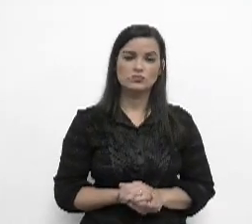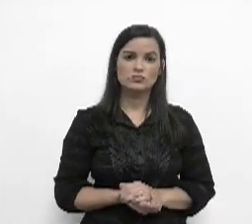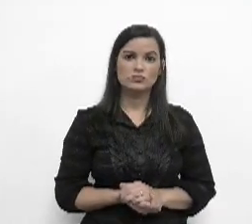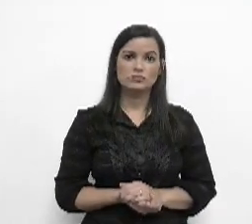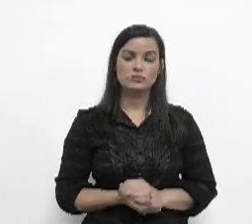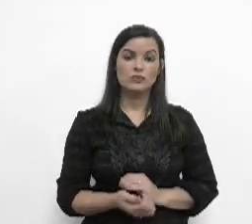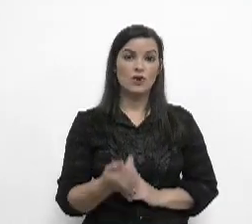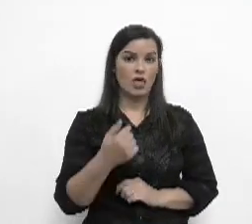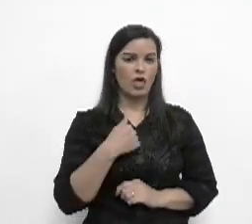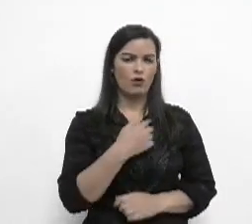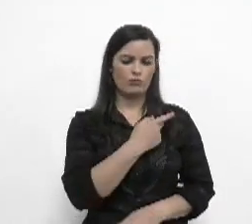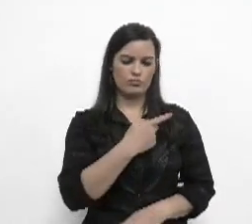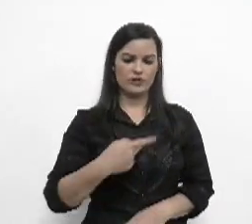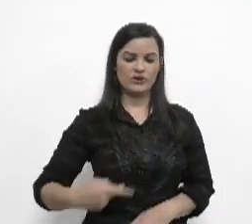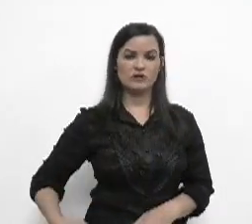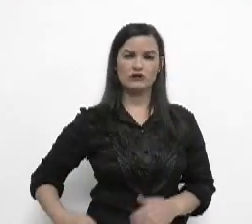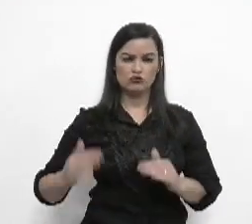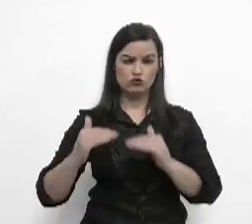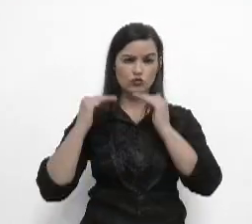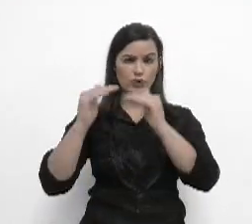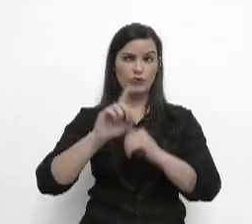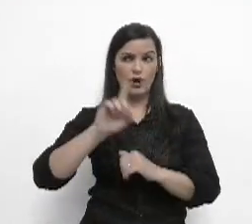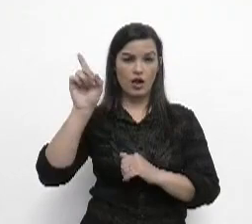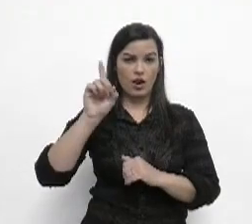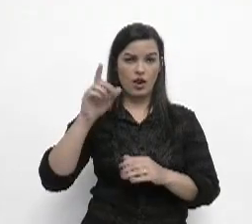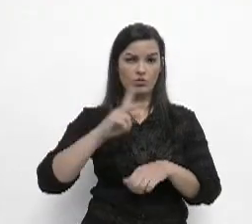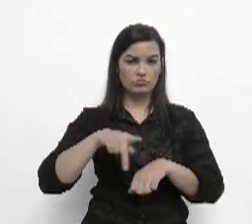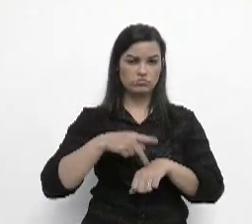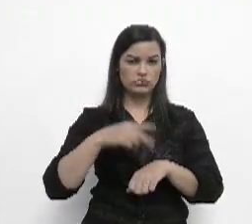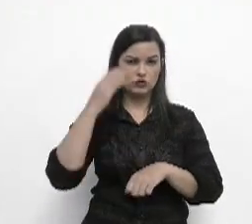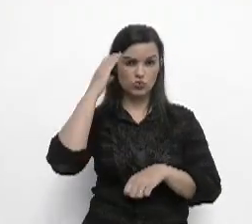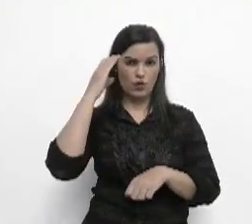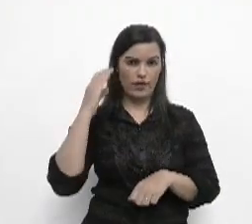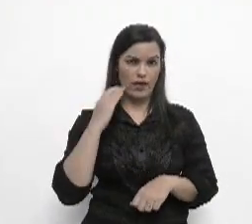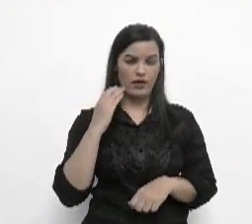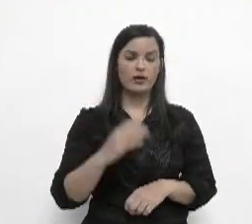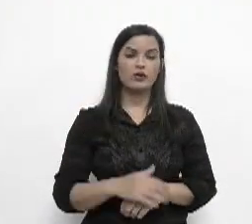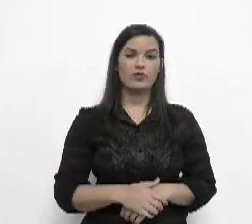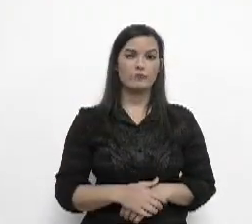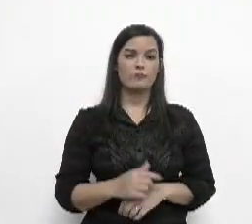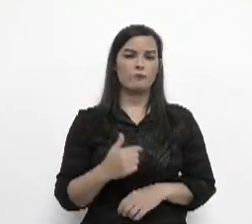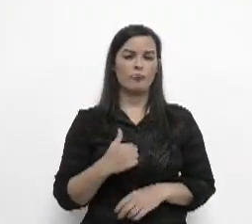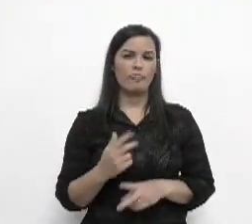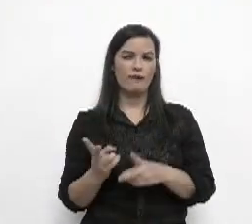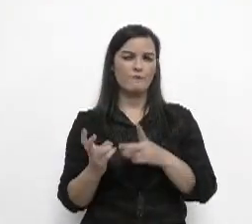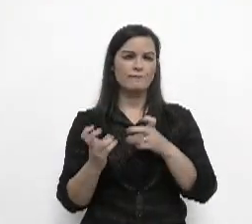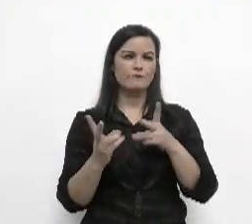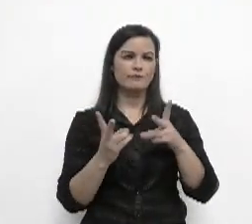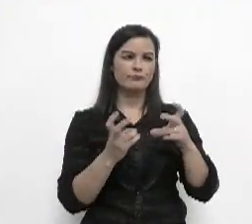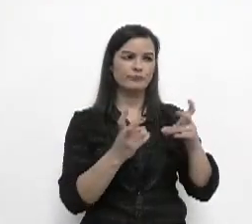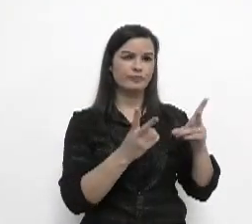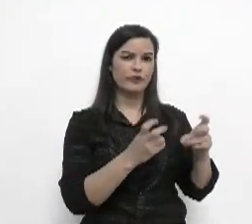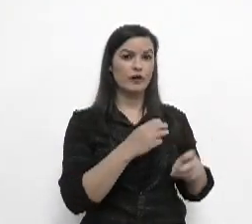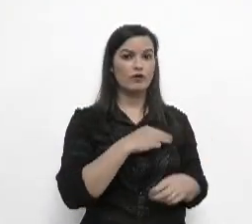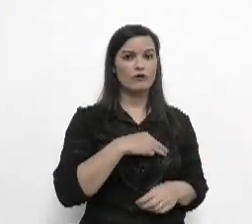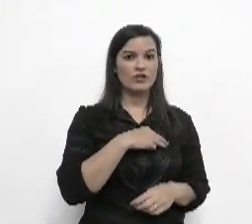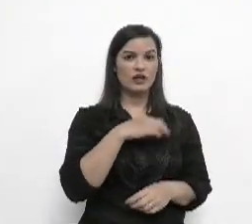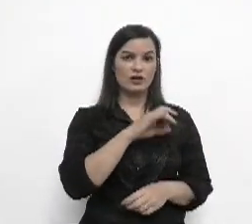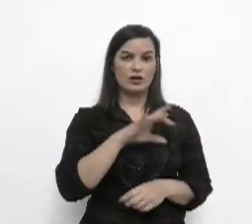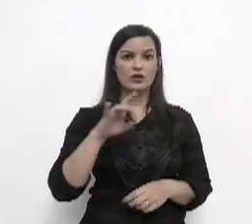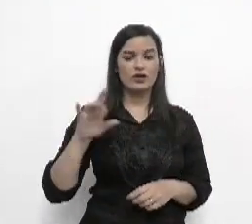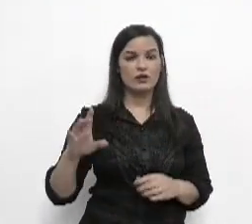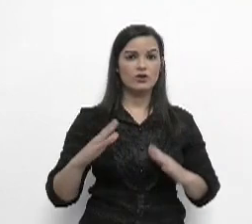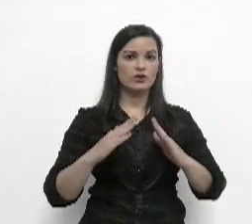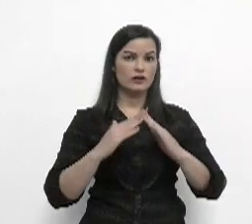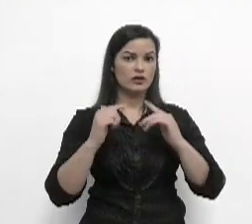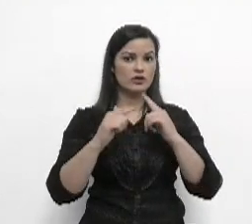como presidente do Supremo da Coreia, eu vejo as partes dos ministérios das igrejas, eu vejo que também não há